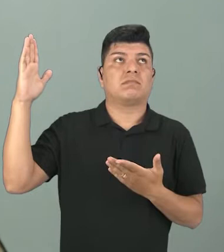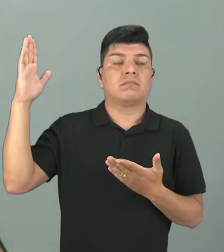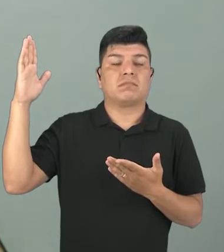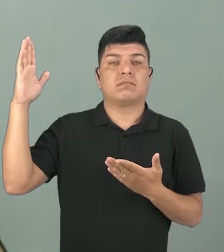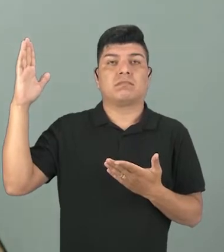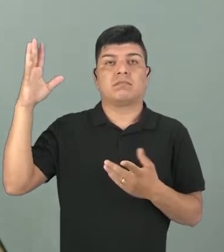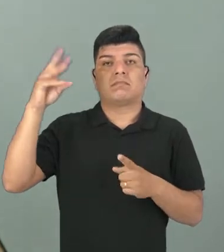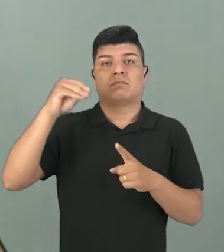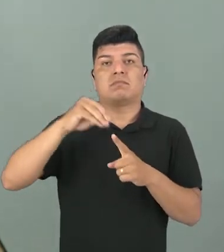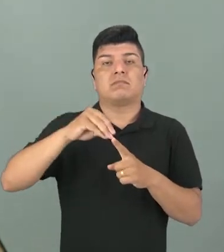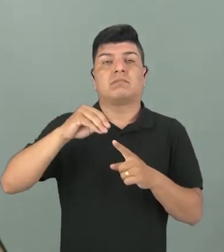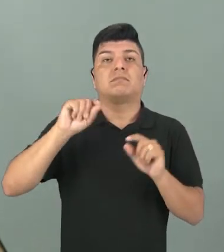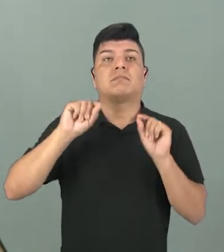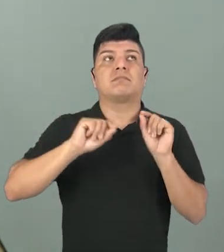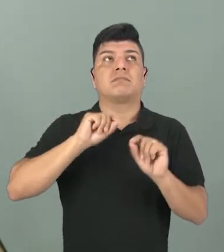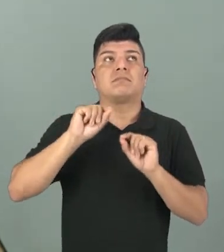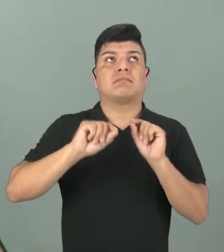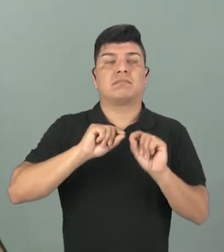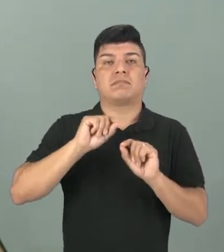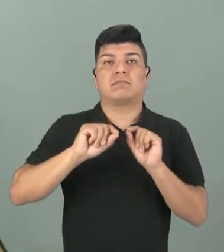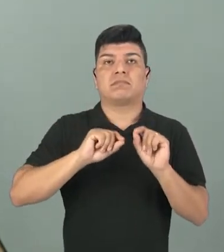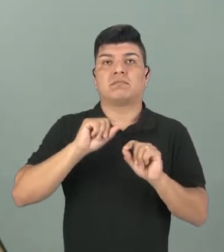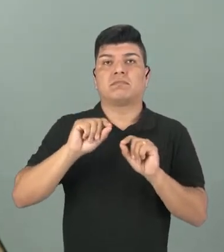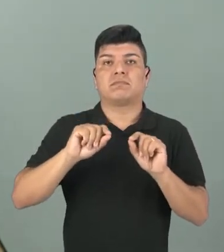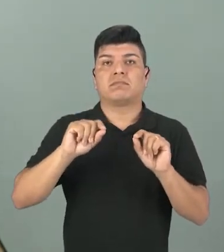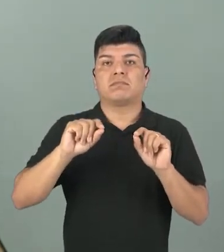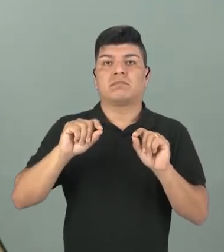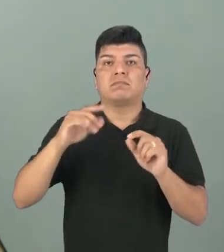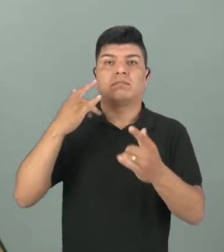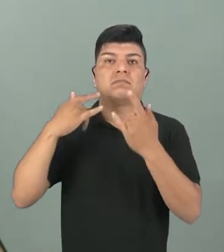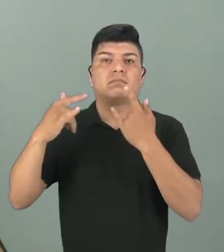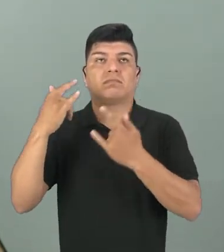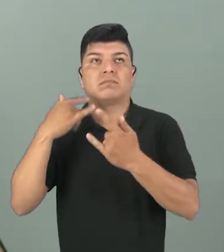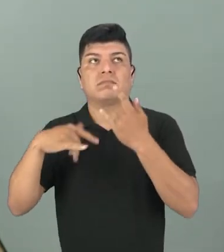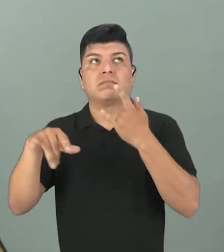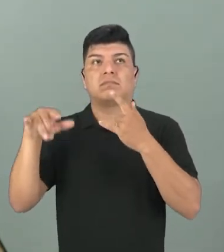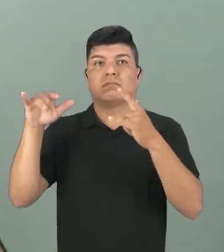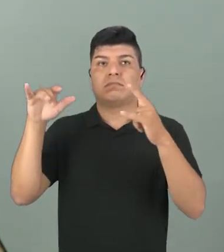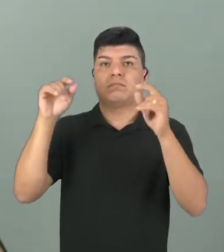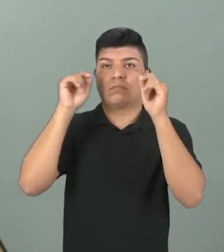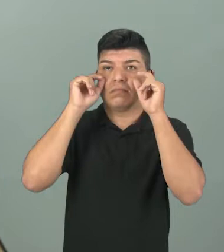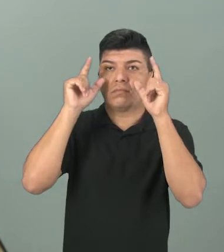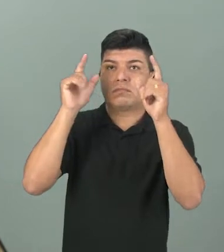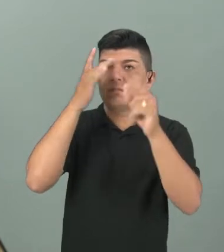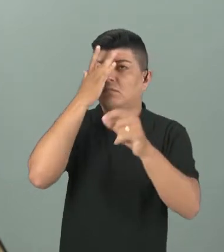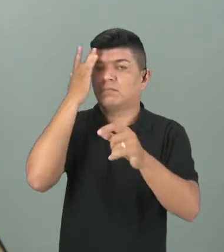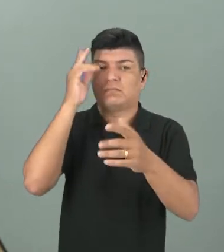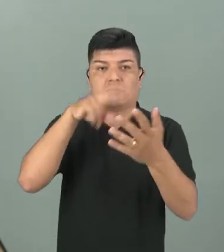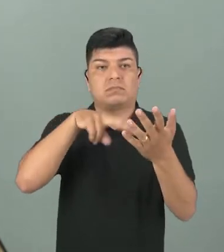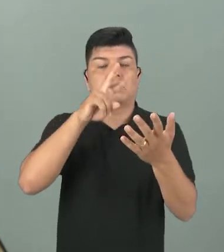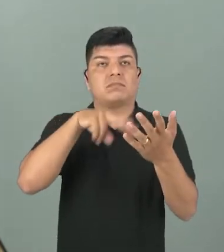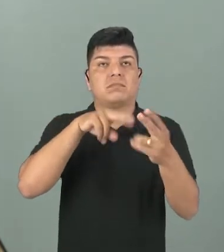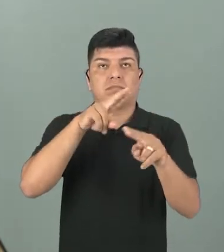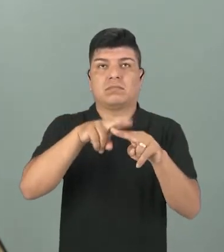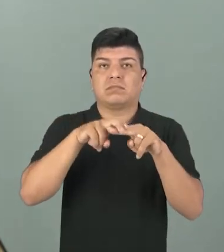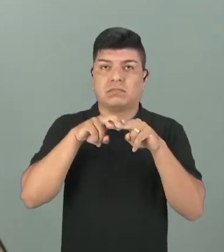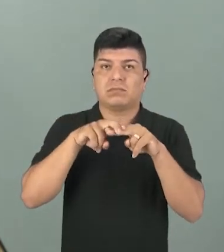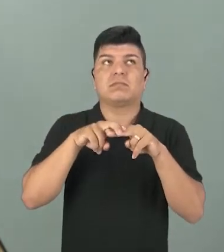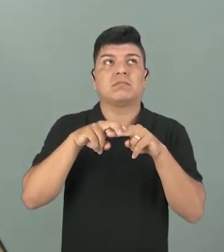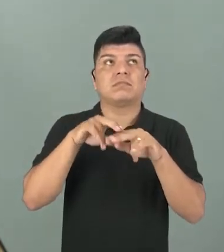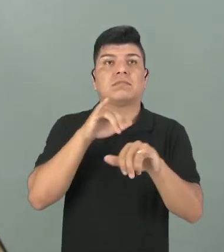graúdas, com o objetivo de atrair e chamar a atenção ao público leitor. Então,